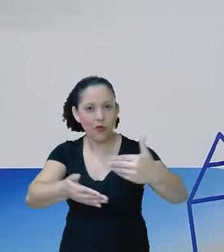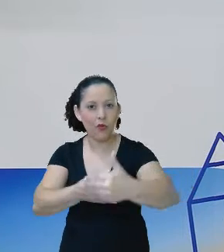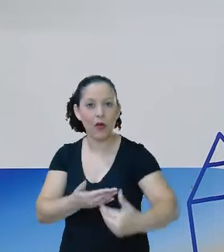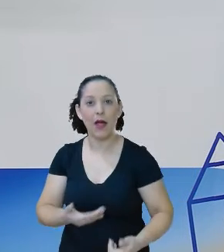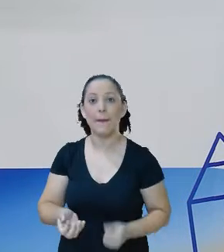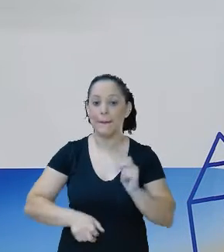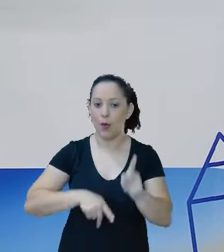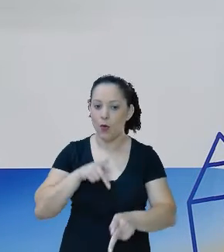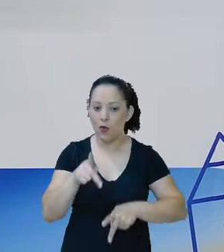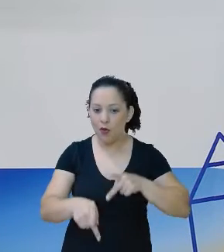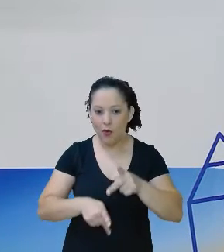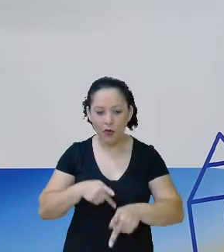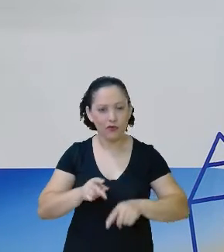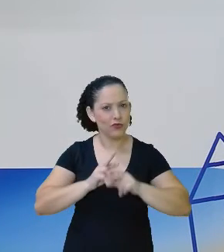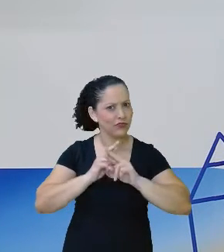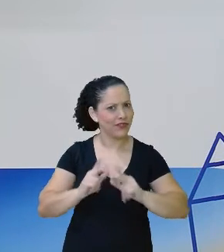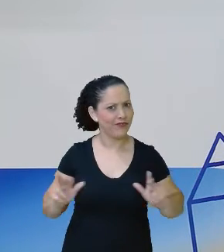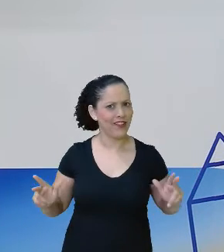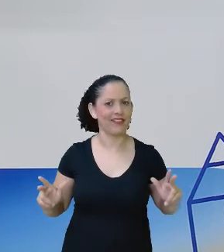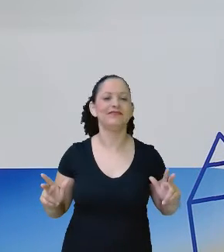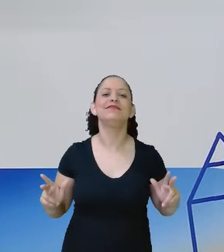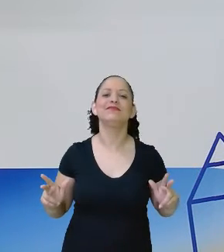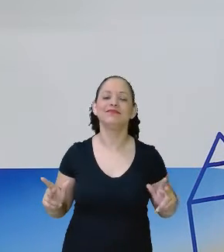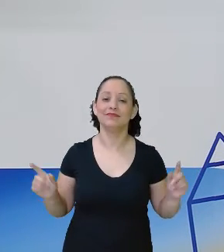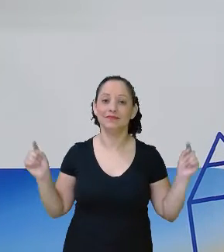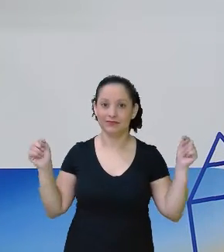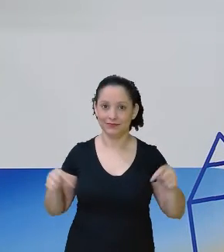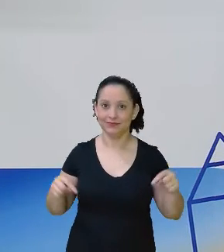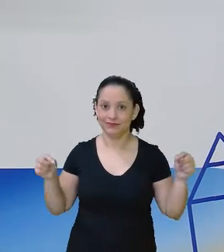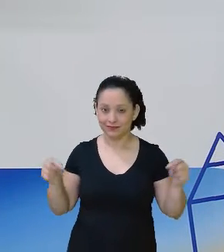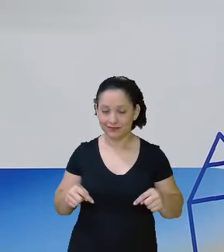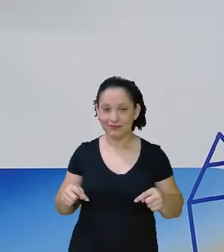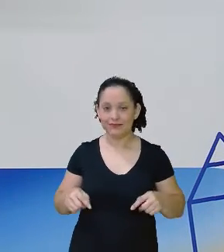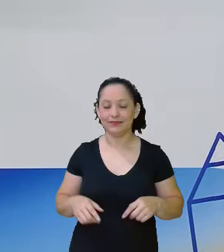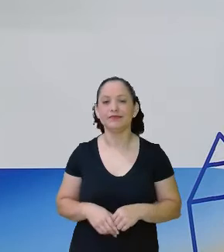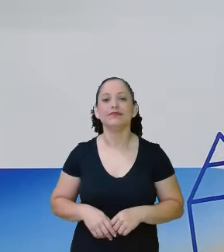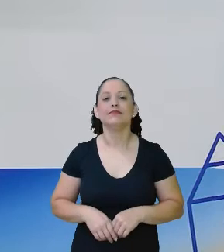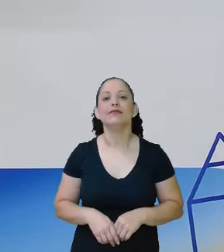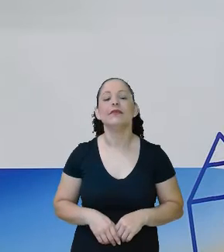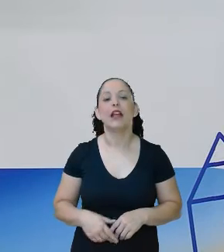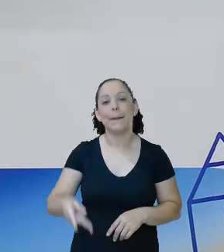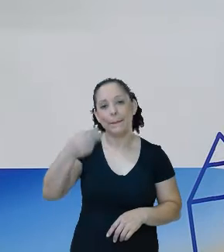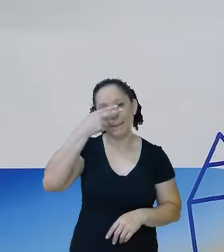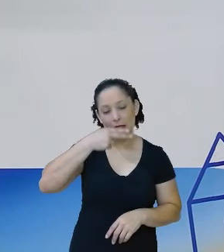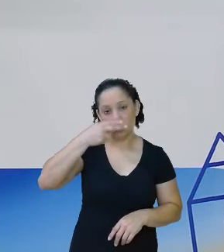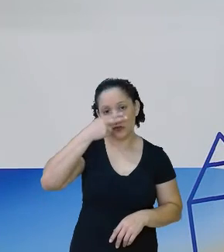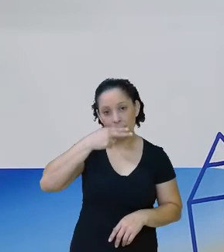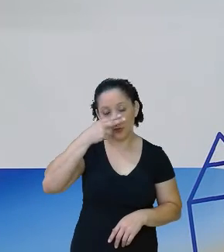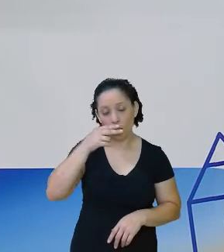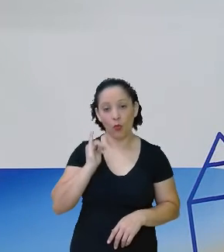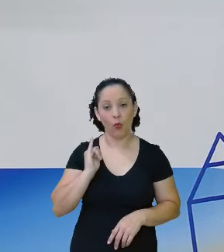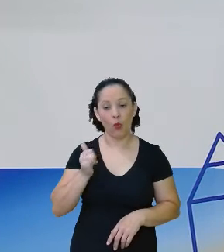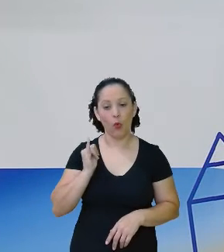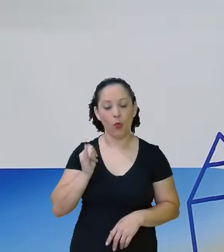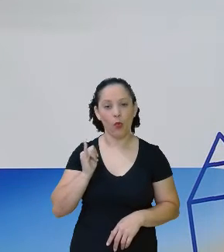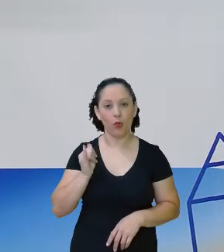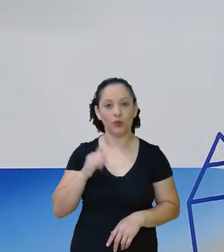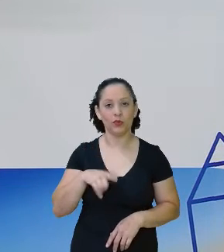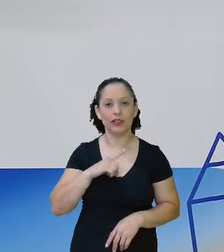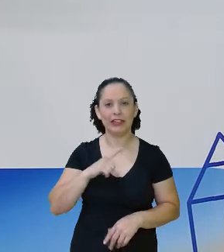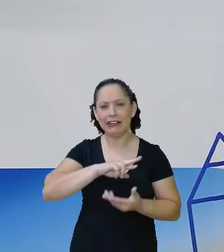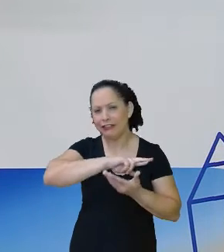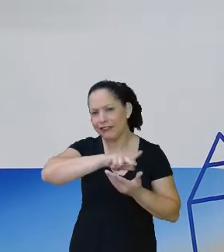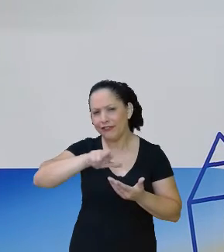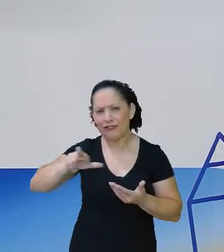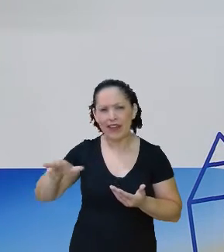até chegar aqui hoje como nós conhecemos, às vezes um mesmo conto tem várias versões e